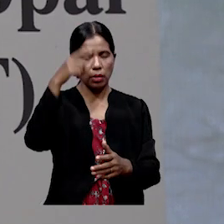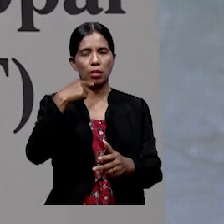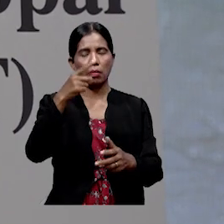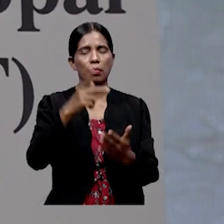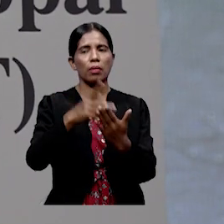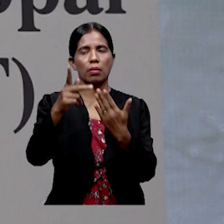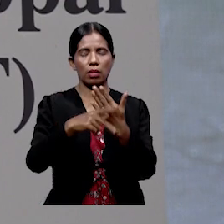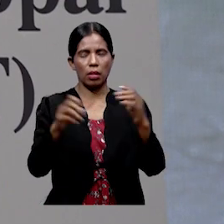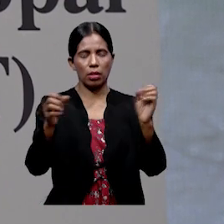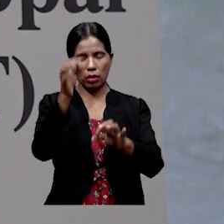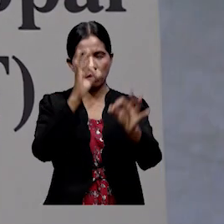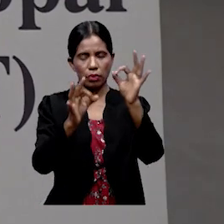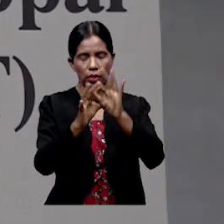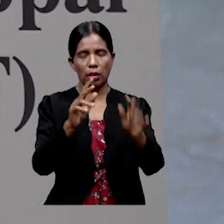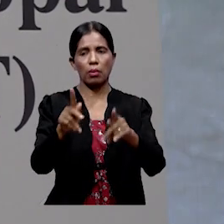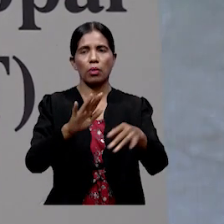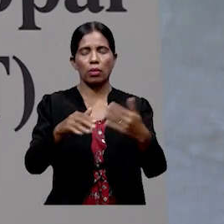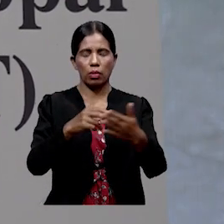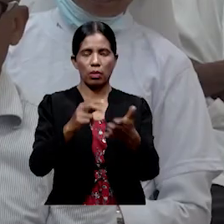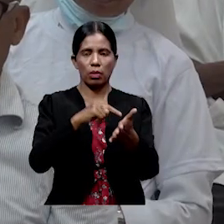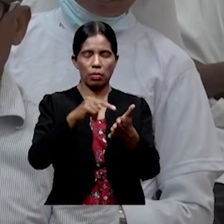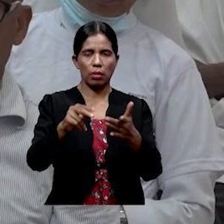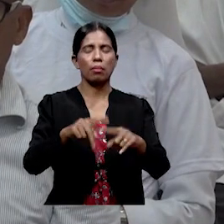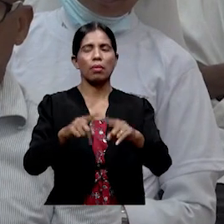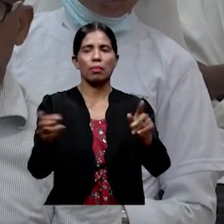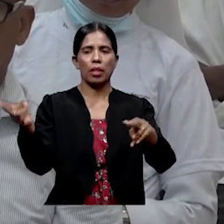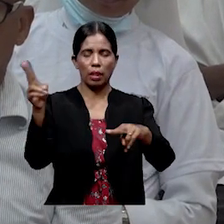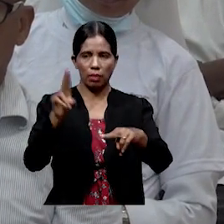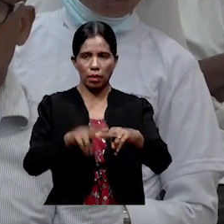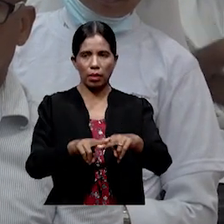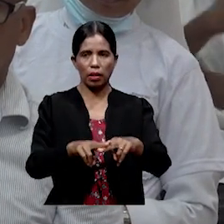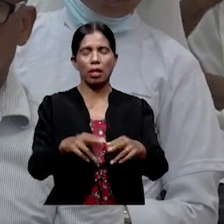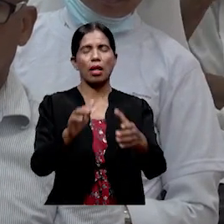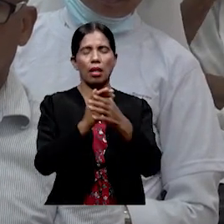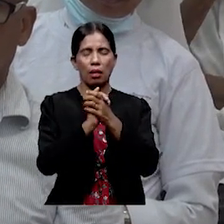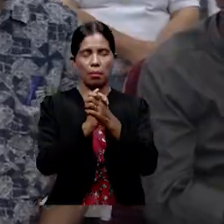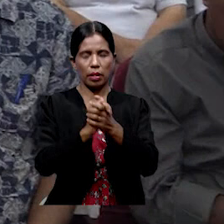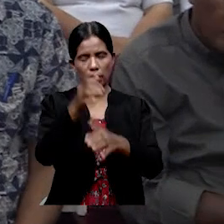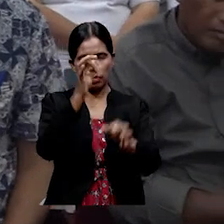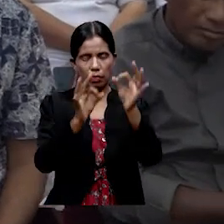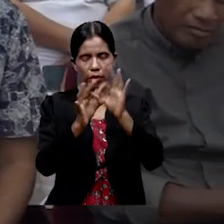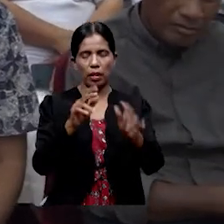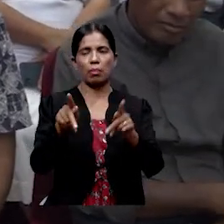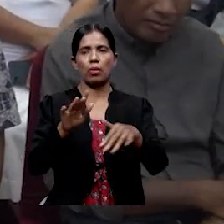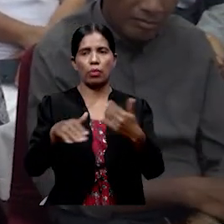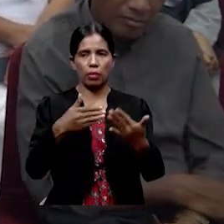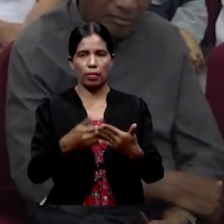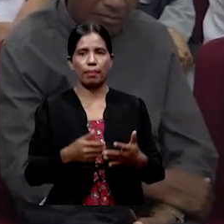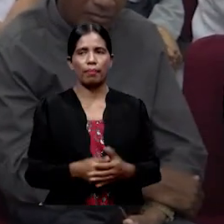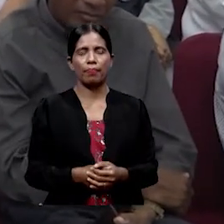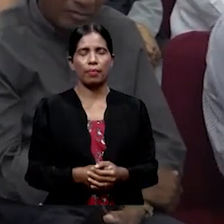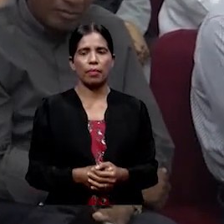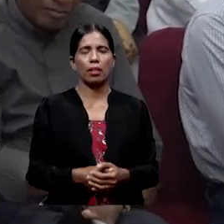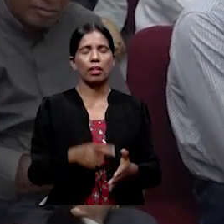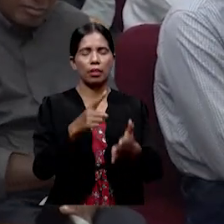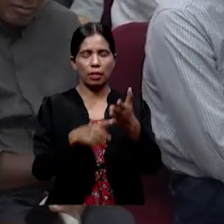claos fiar sarani e a quantidade ka número, mai be aumenta no ametim fiar sarani sirnian. Saída ma patrena tem